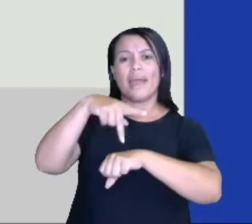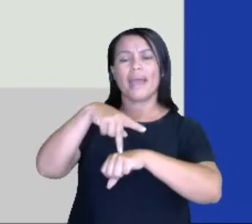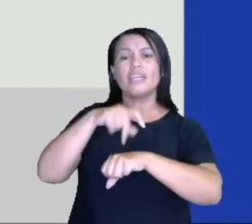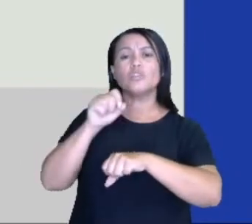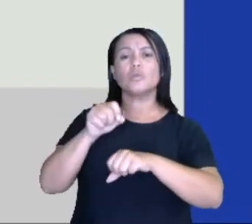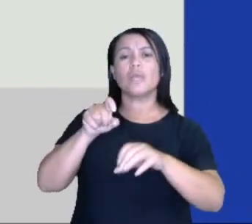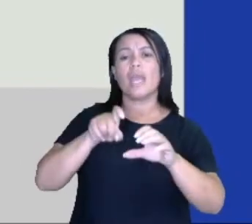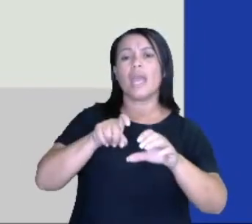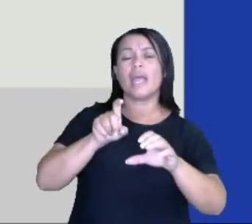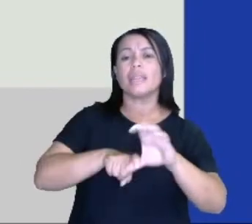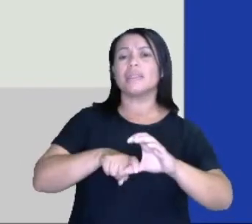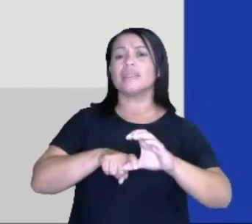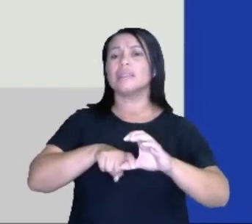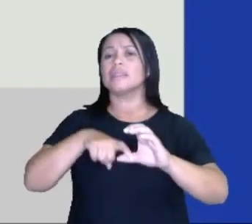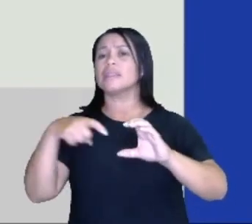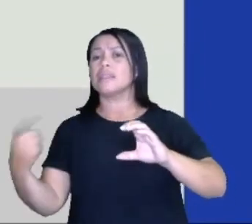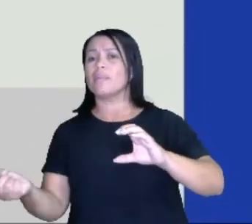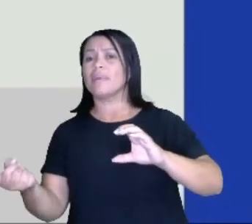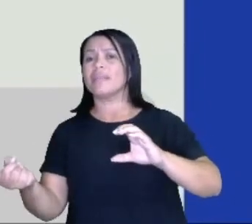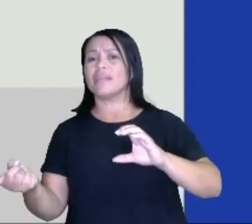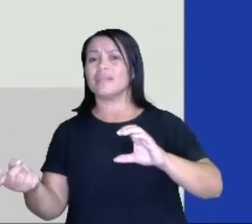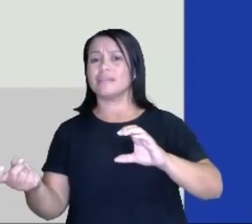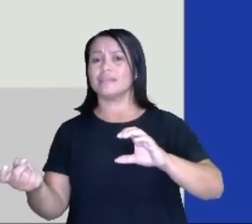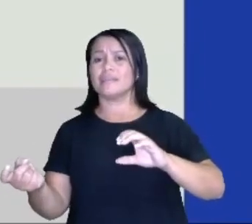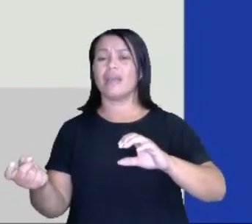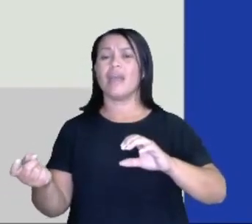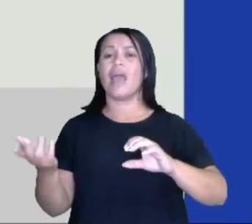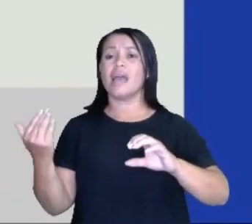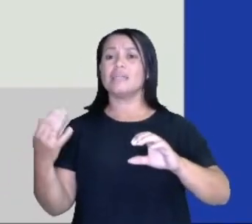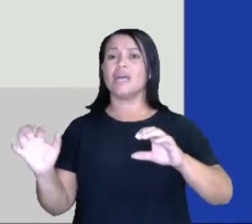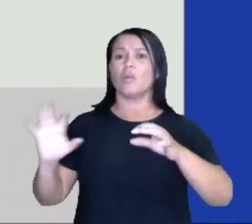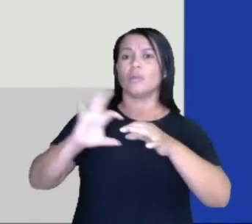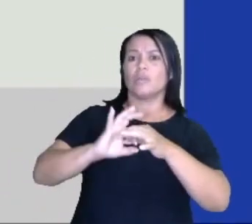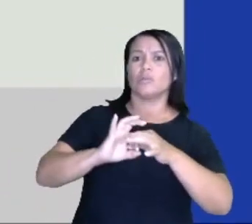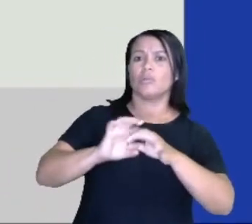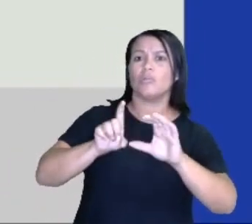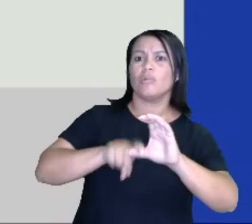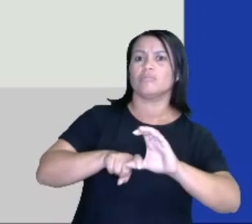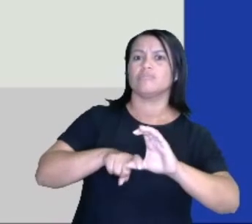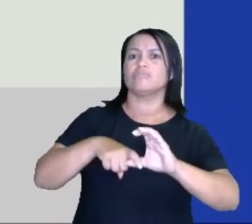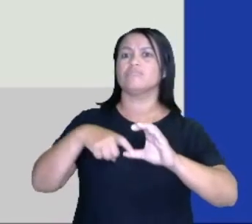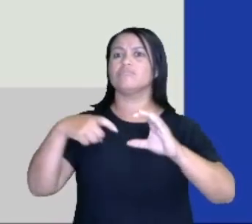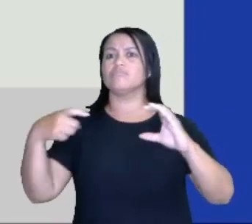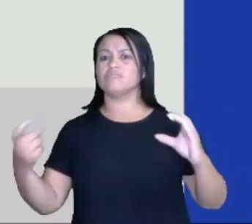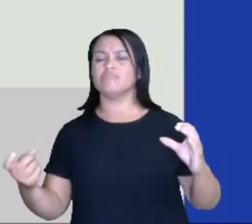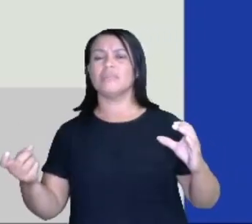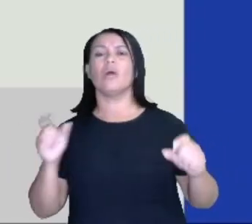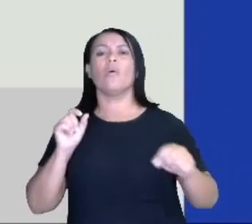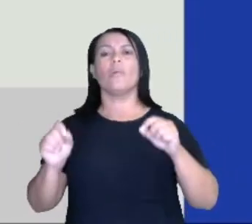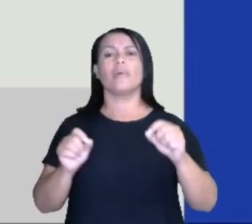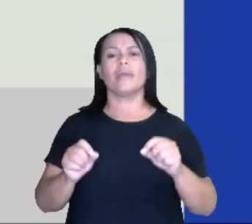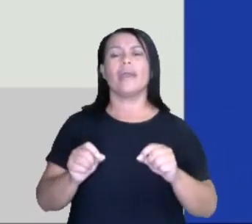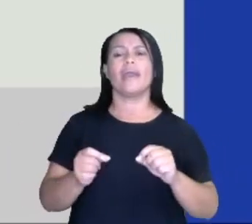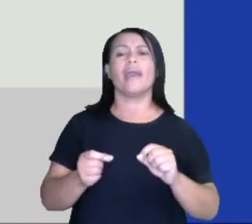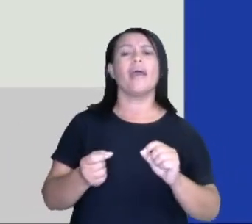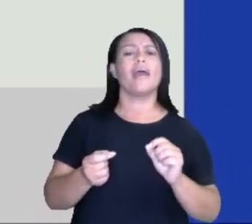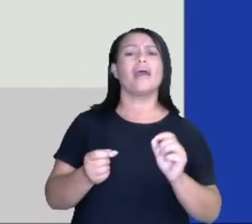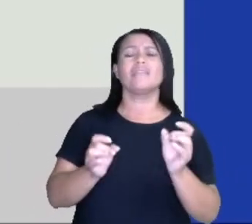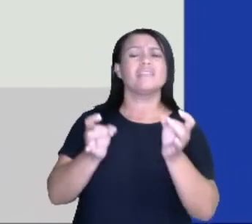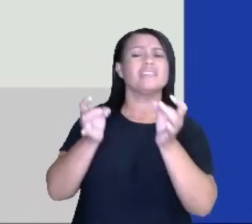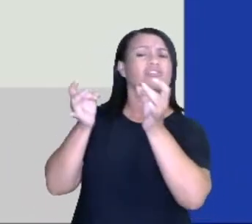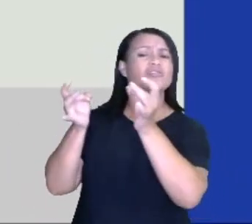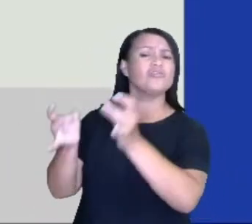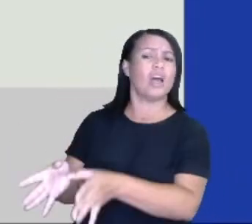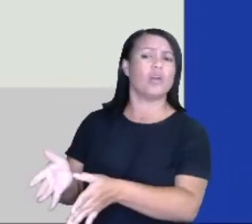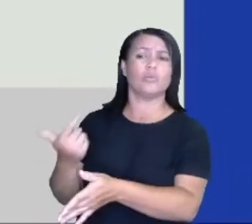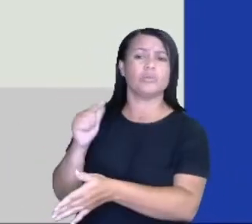independentes e tornou República Tcheca e a Eslováquia. Então, eles, com o passar do tempo, eles deixaram de existir, aquele território